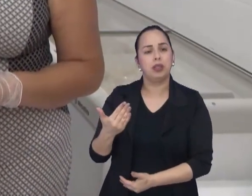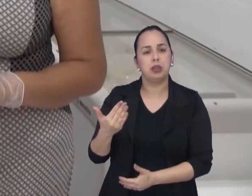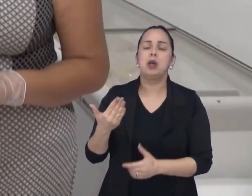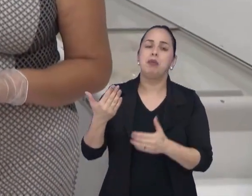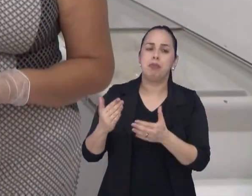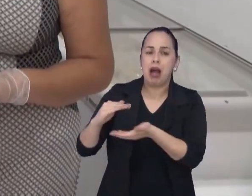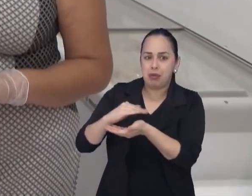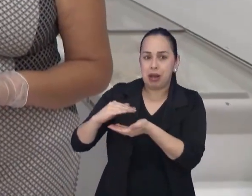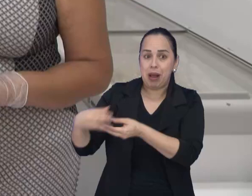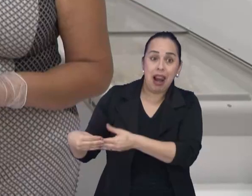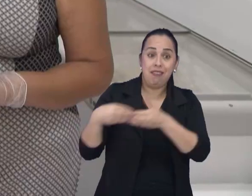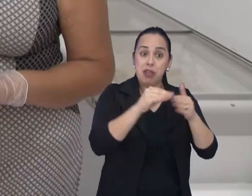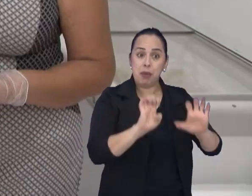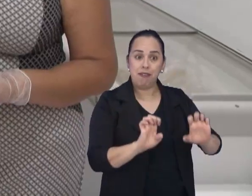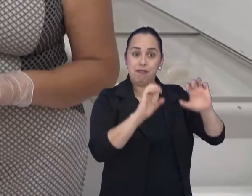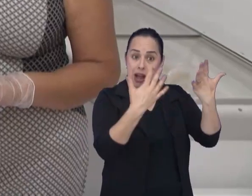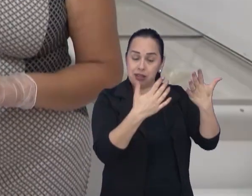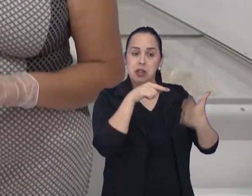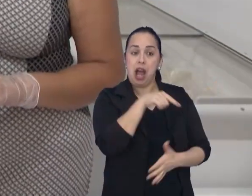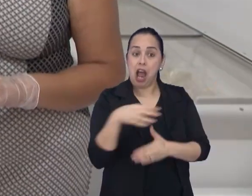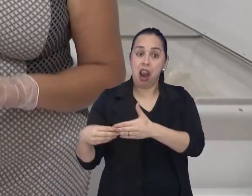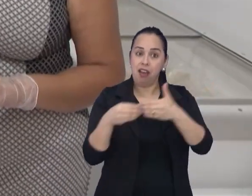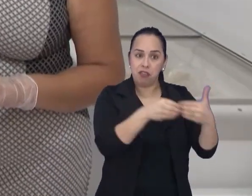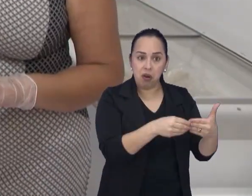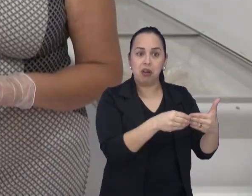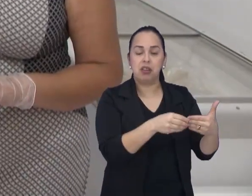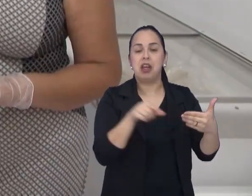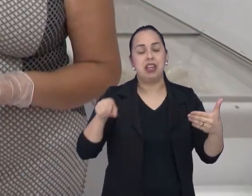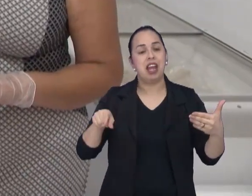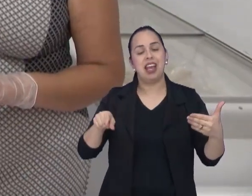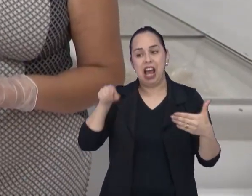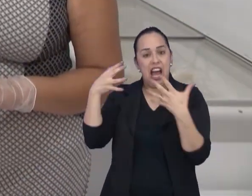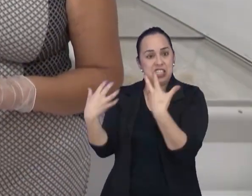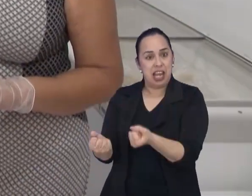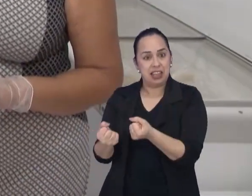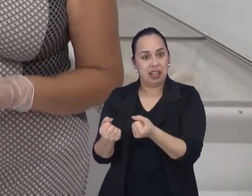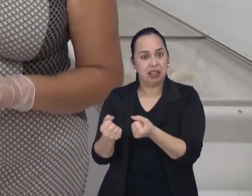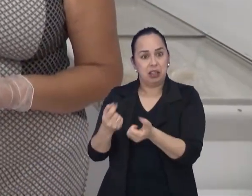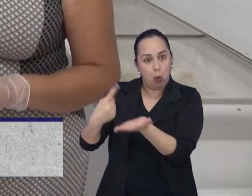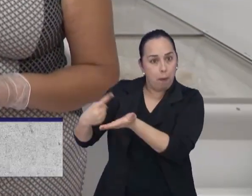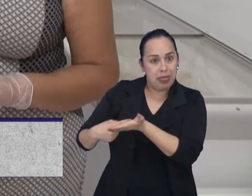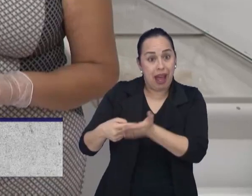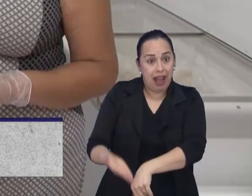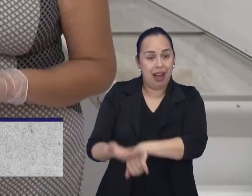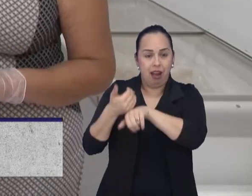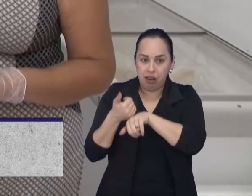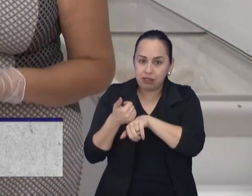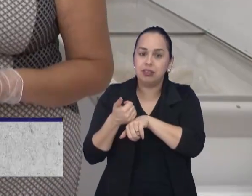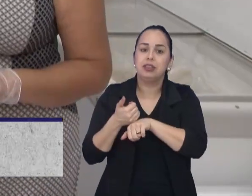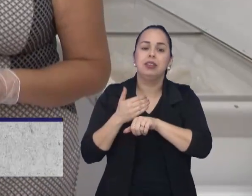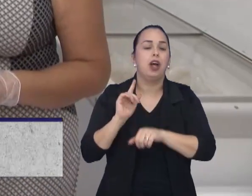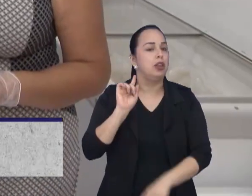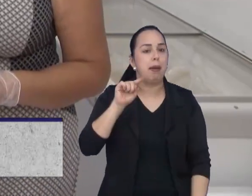quantidade para levar para uma festa. Esse amigo levou e falou que ele aceitava encomenda, mas até então ele não aceitava, ele só fez para o amigo dele.